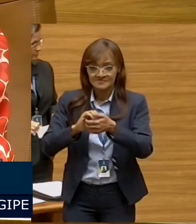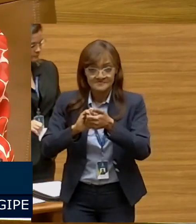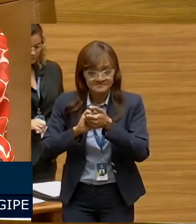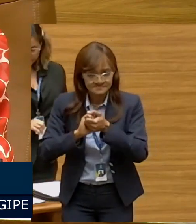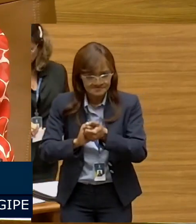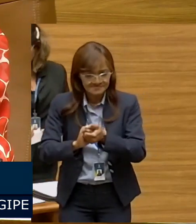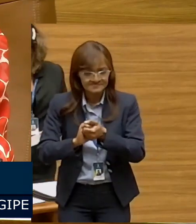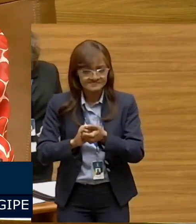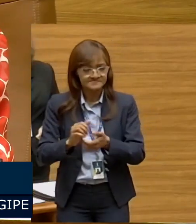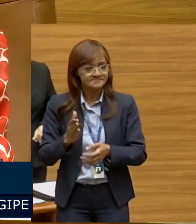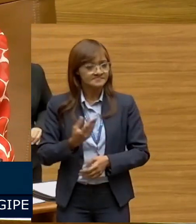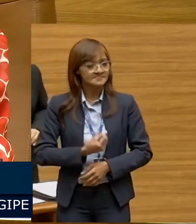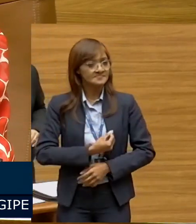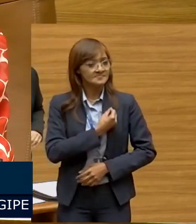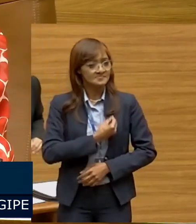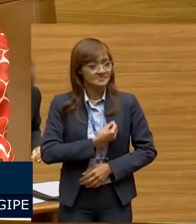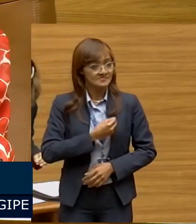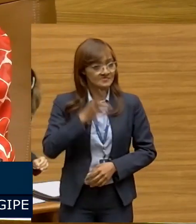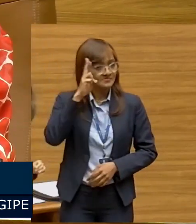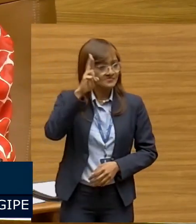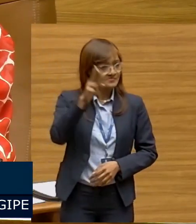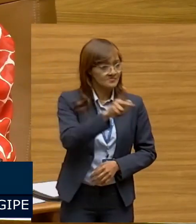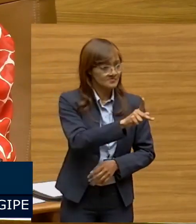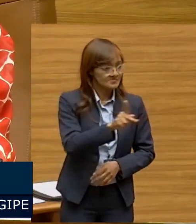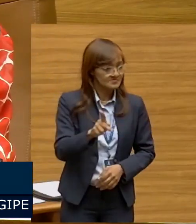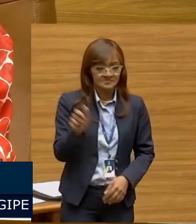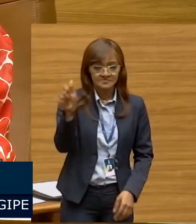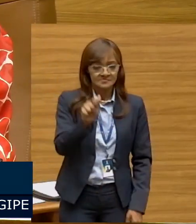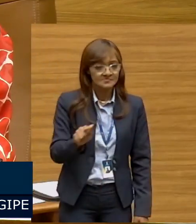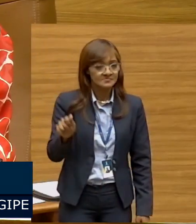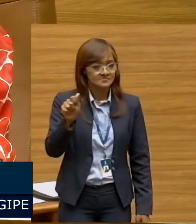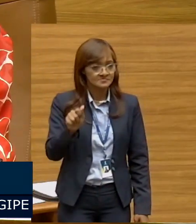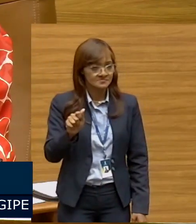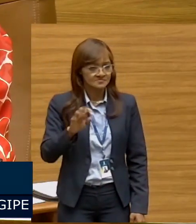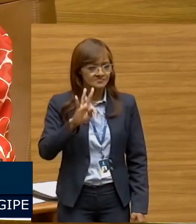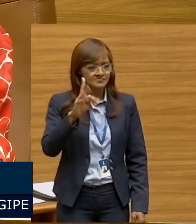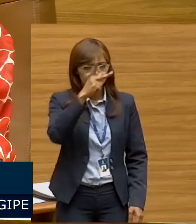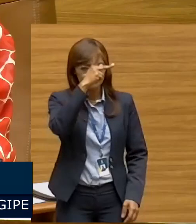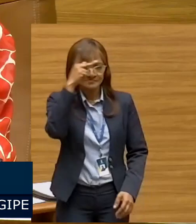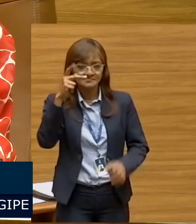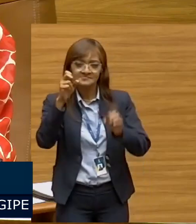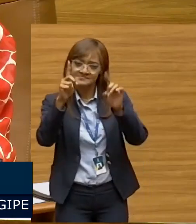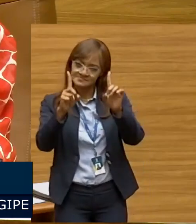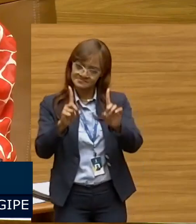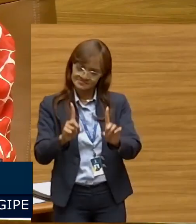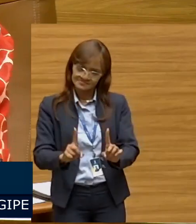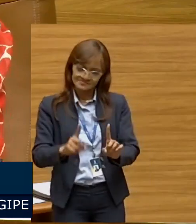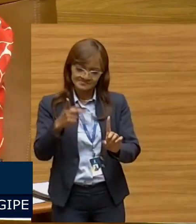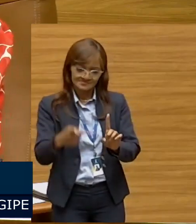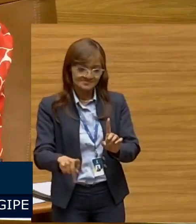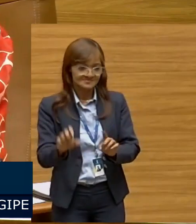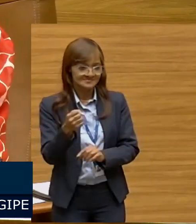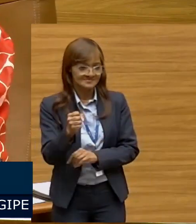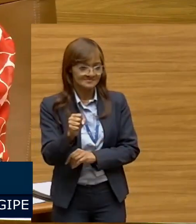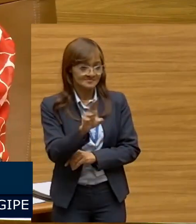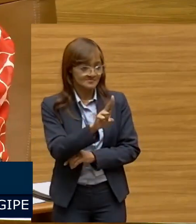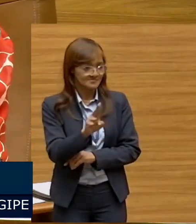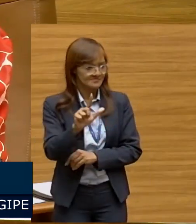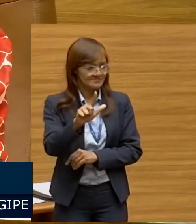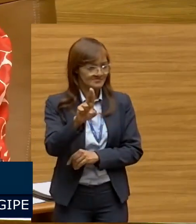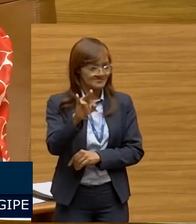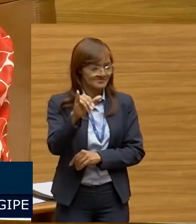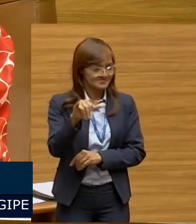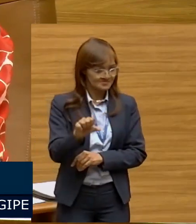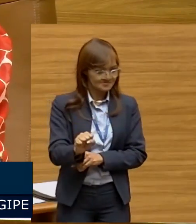a presença do senhor presidente da Associação das Pessoas com Deficiência Mais de Sergipe, Luiz Carlos. Muito obrigado,